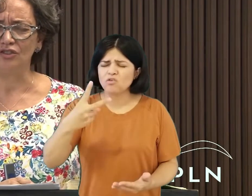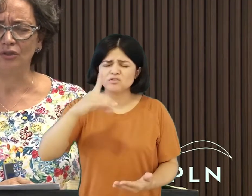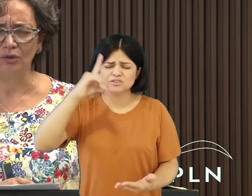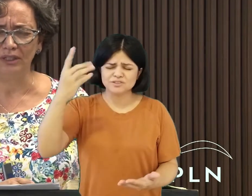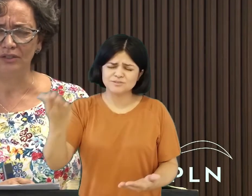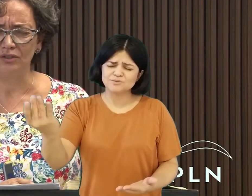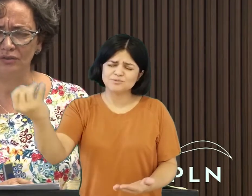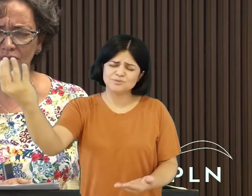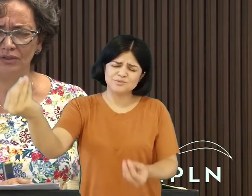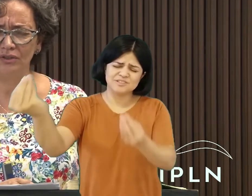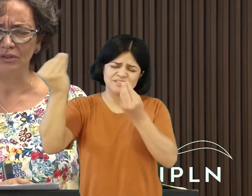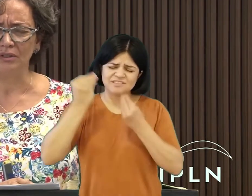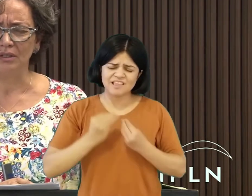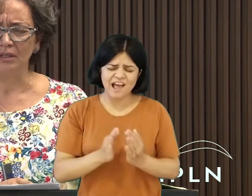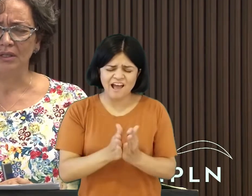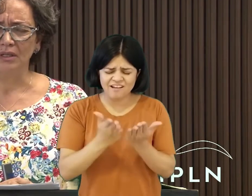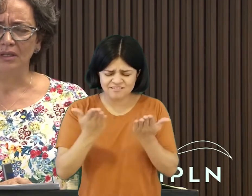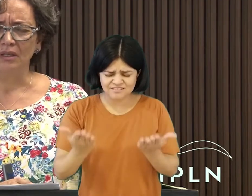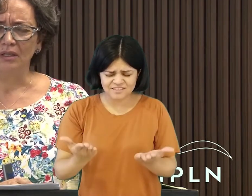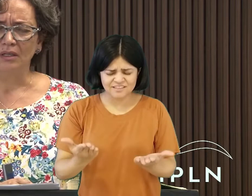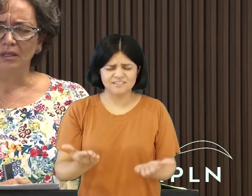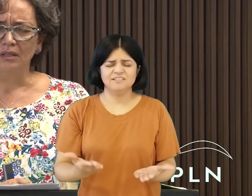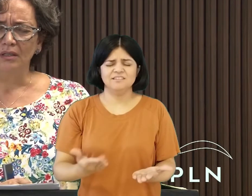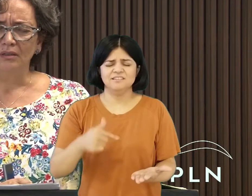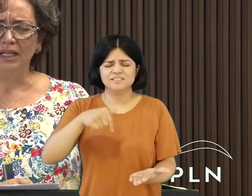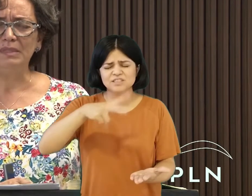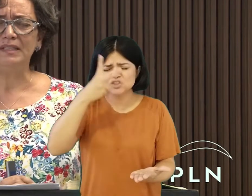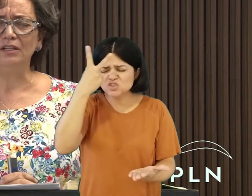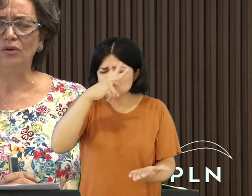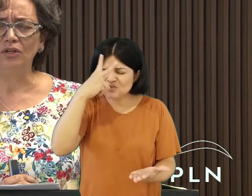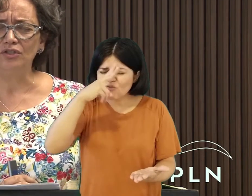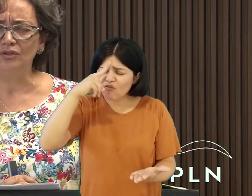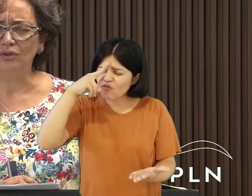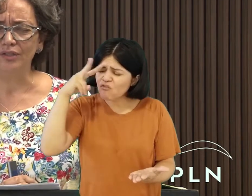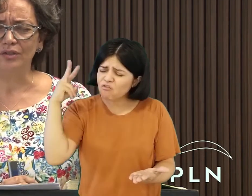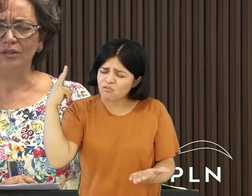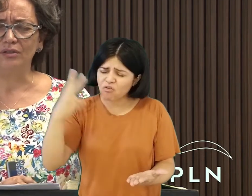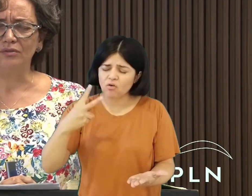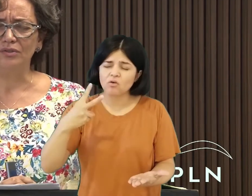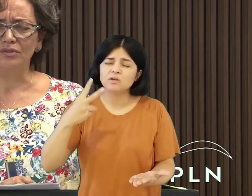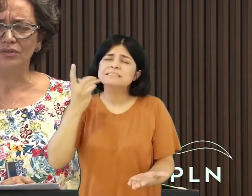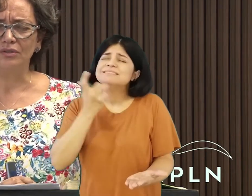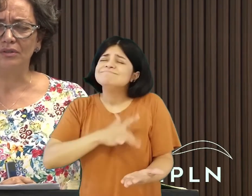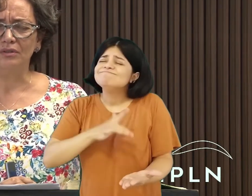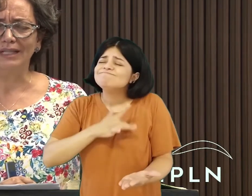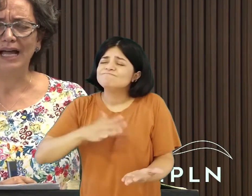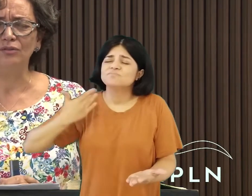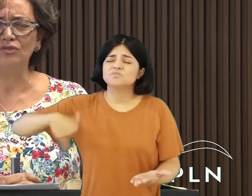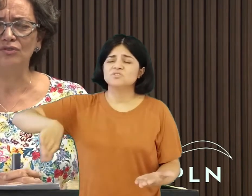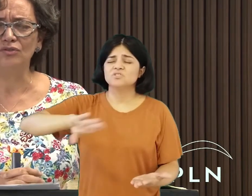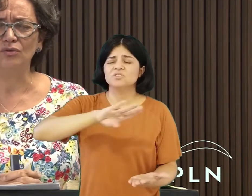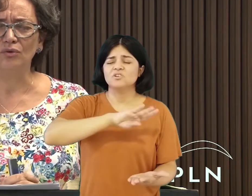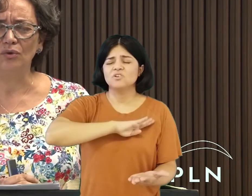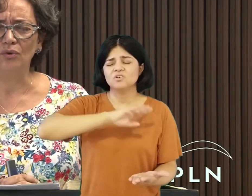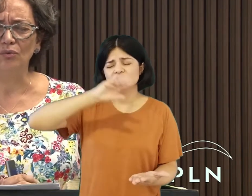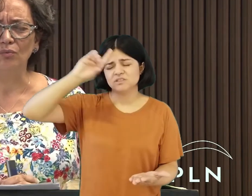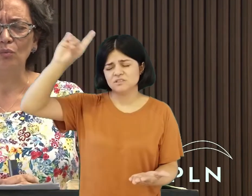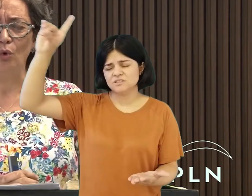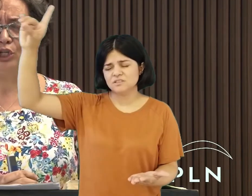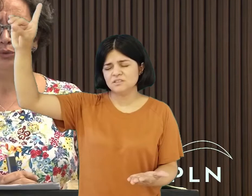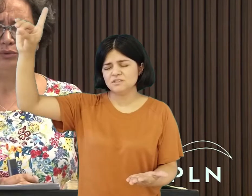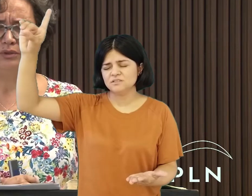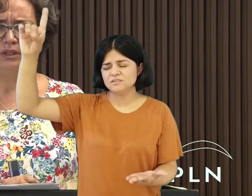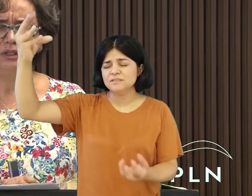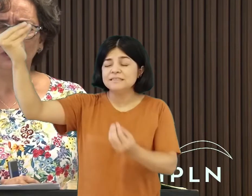essa história, Jesus. Tem misericórdia de nós, ó Deus. Dá-nos